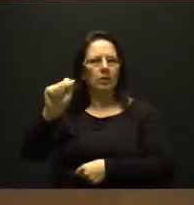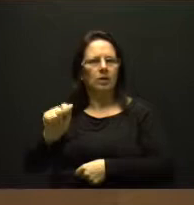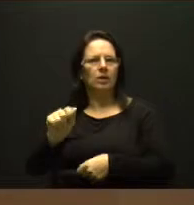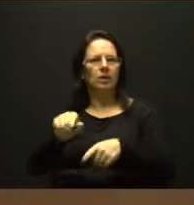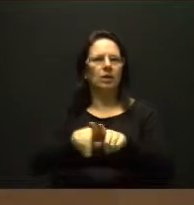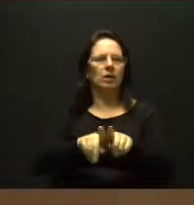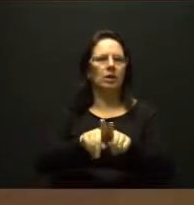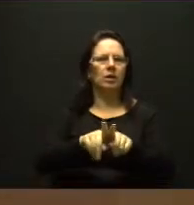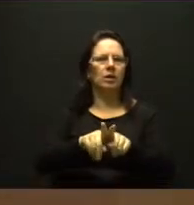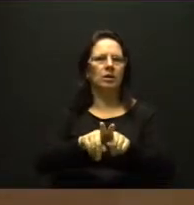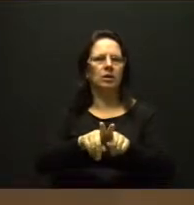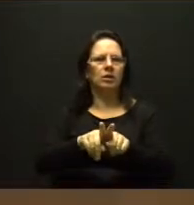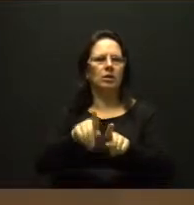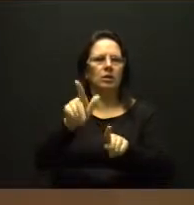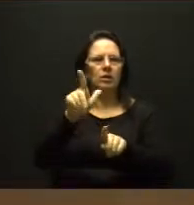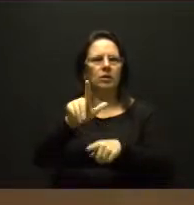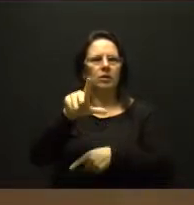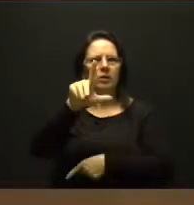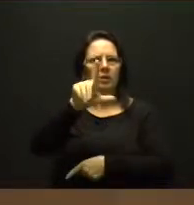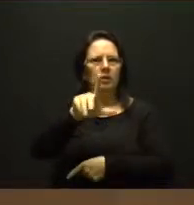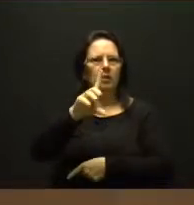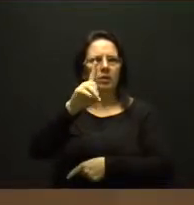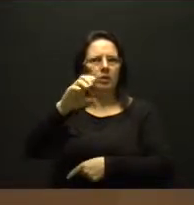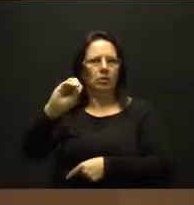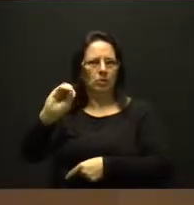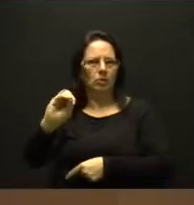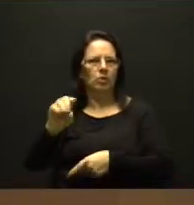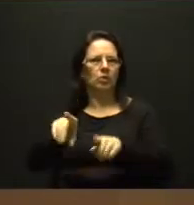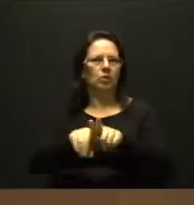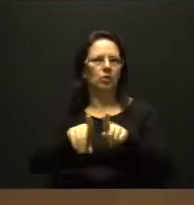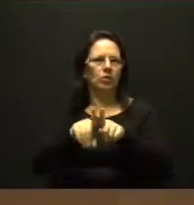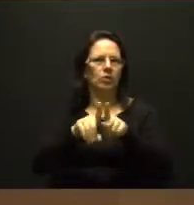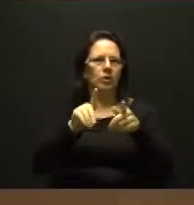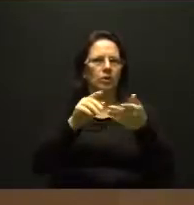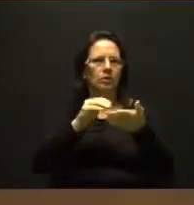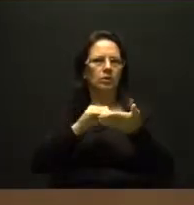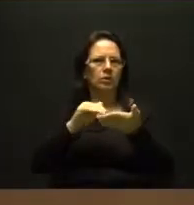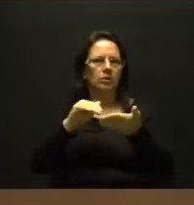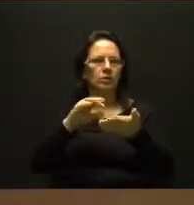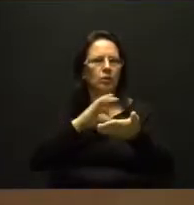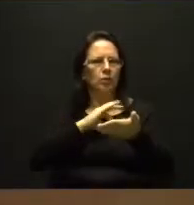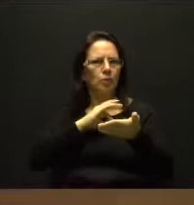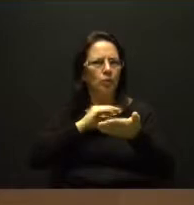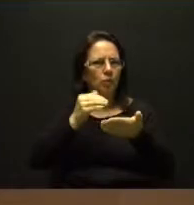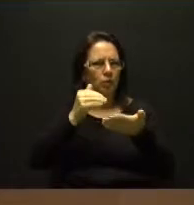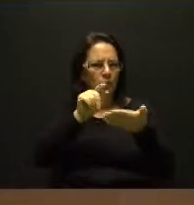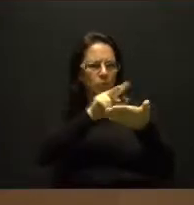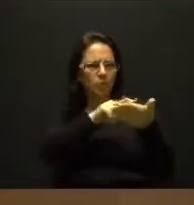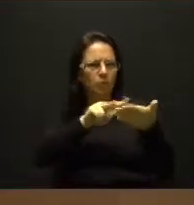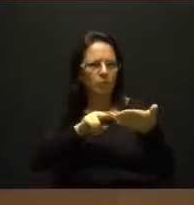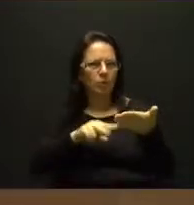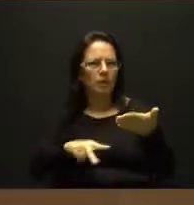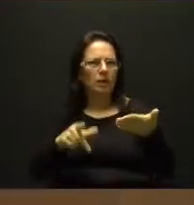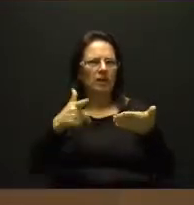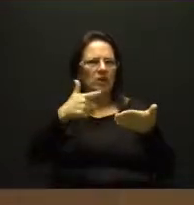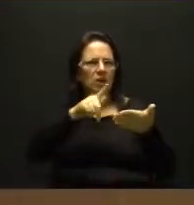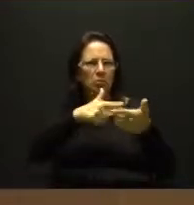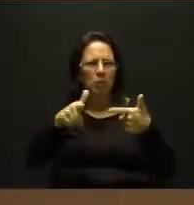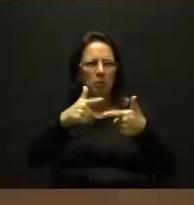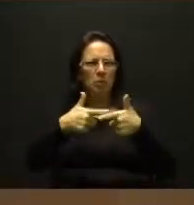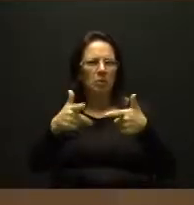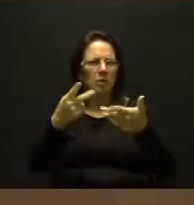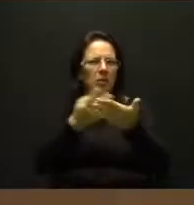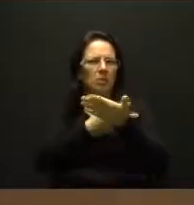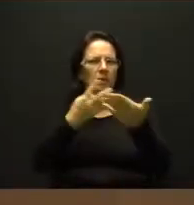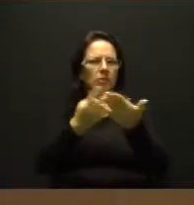e o é a delta pelo jurídico da prefeitura para que num myspace com esses erros